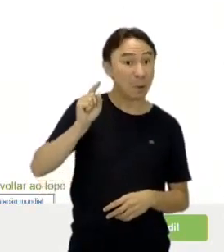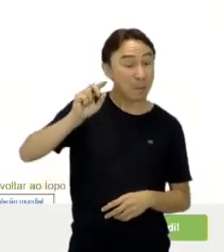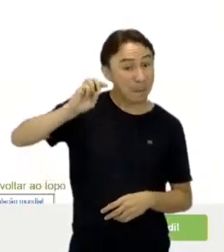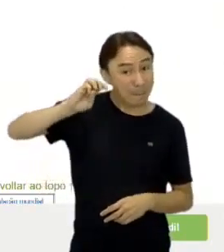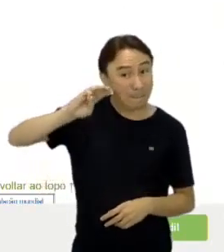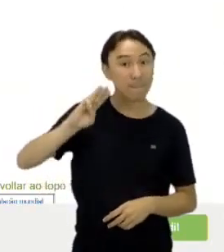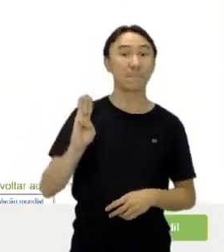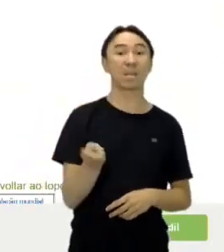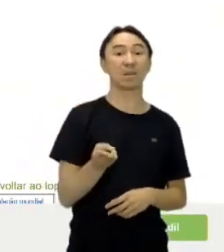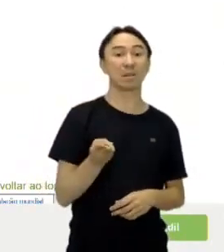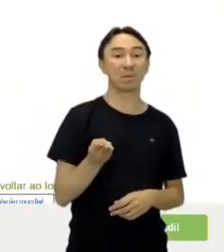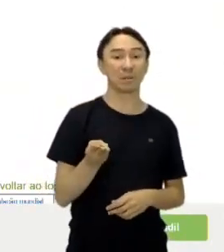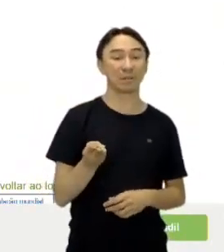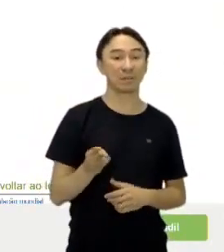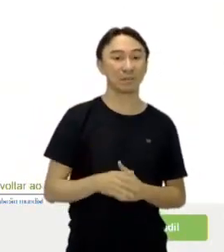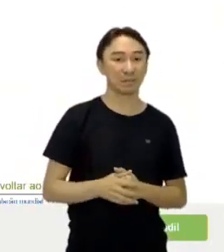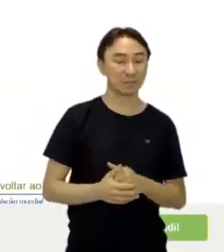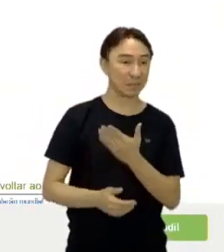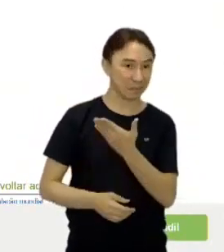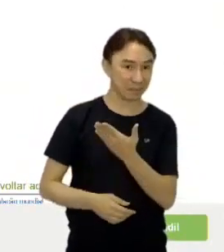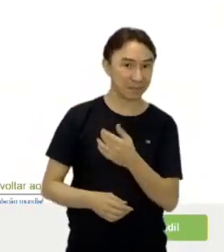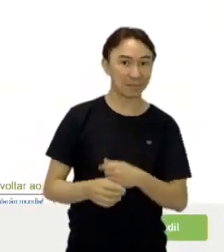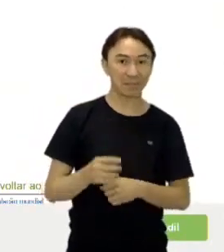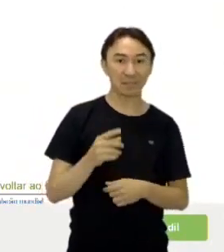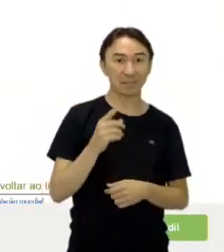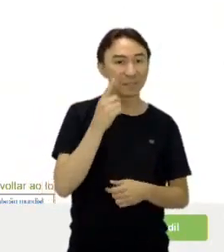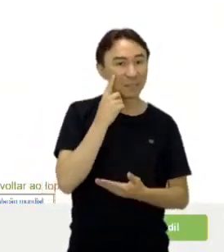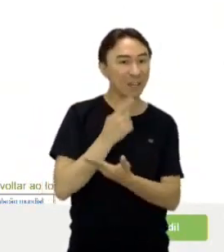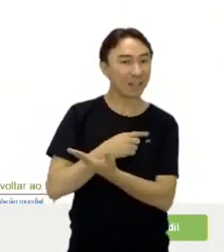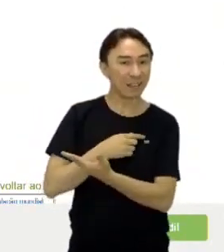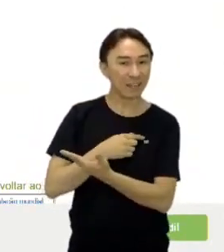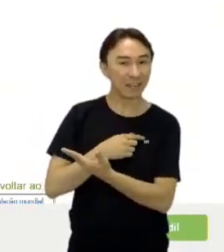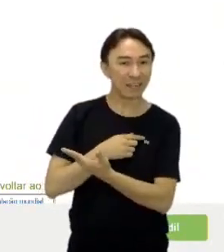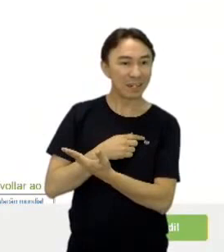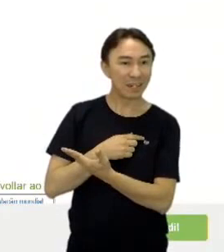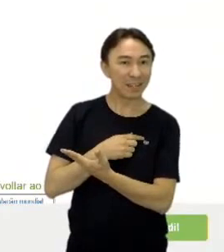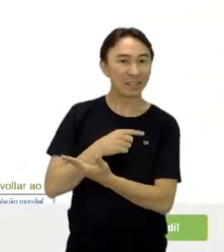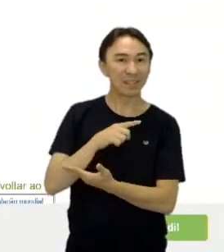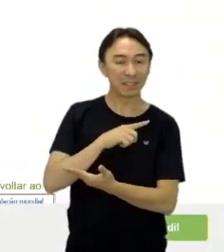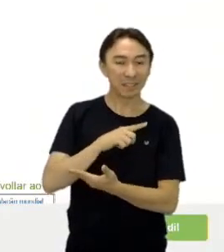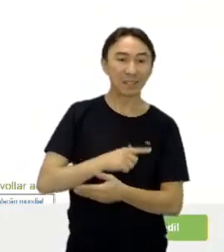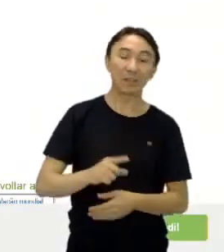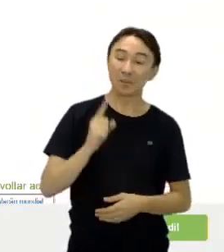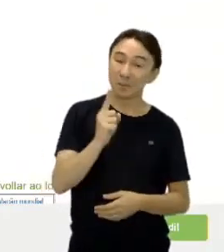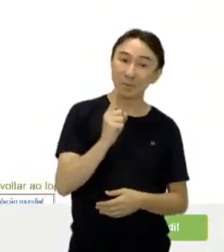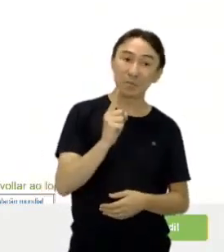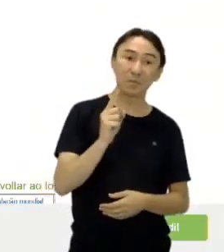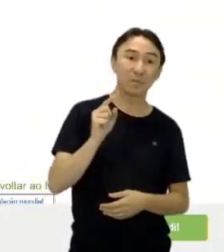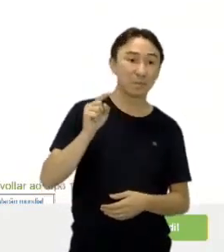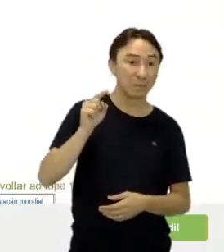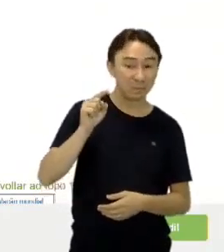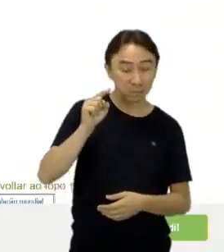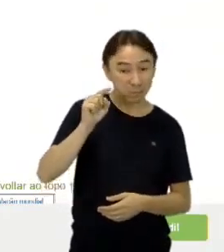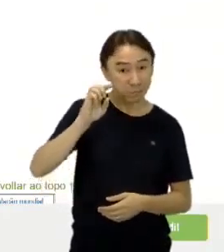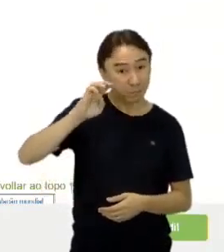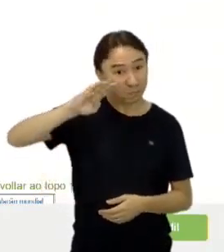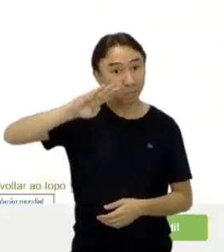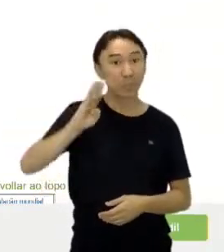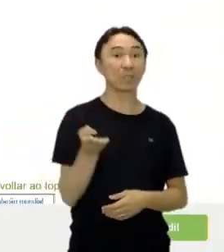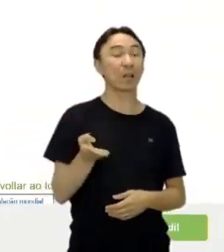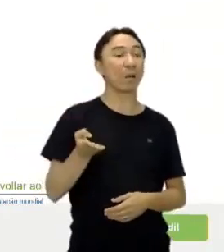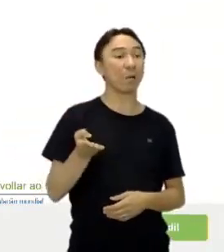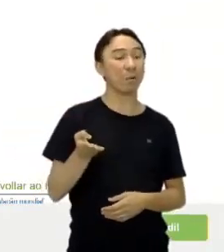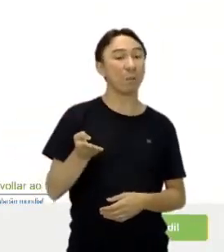de população no mundo, ó, mais de 1 bilhão e 448 milhões de pessoas lá, e veja o que está mudando. Né, porque, logicamente,